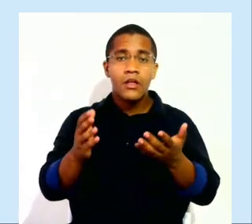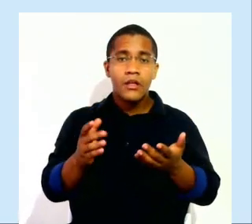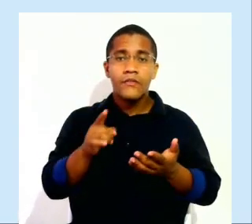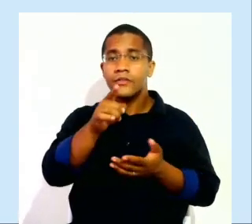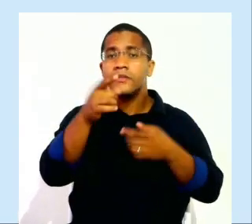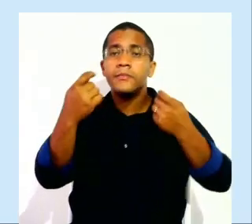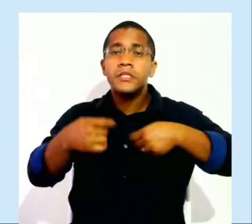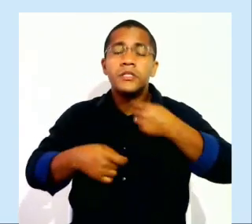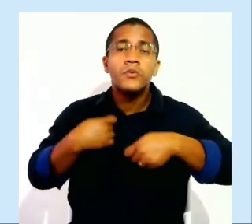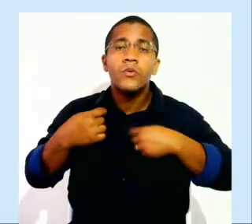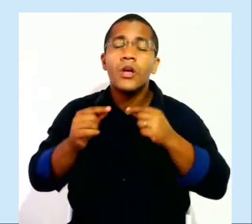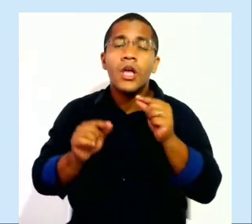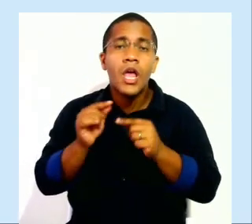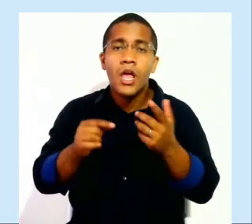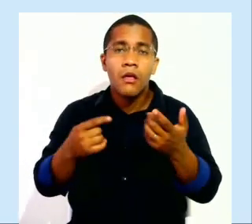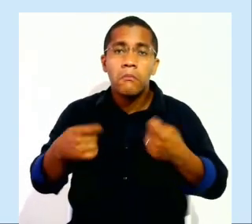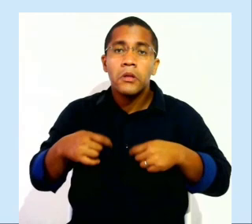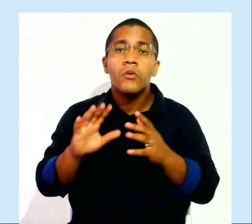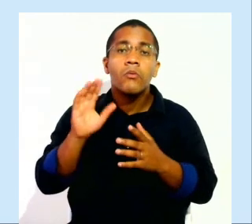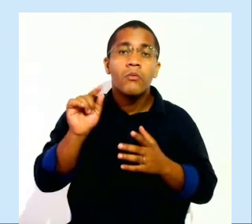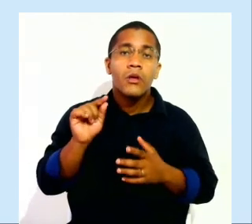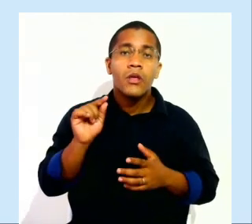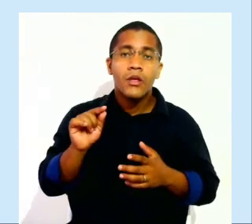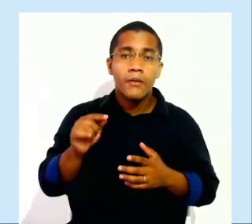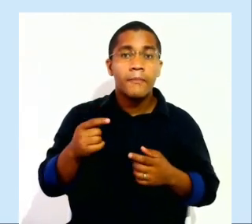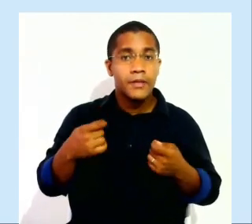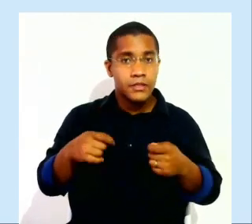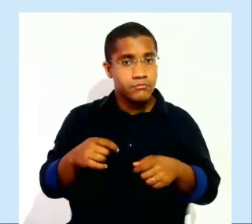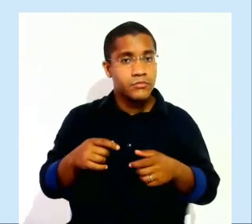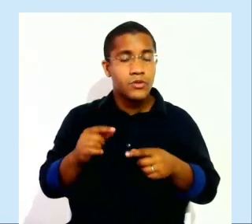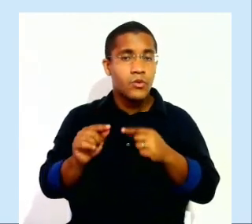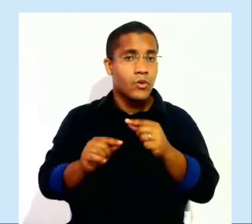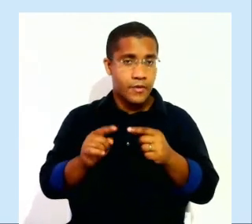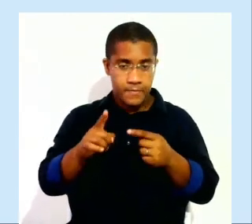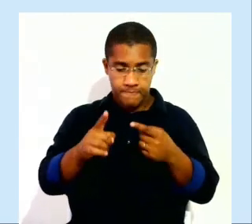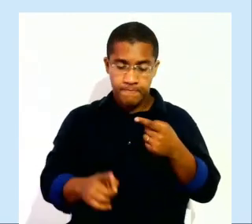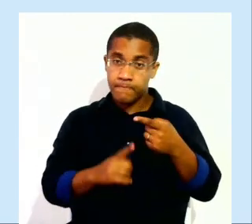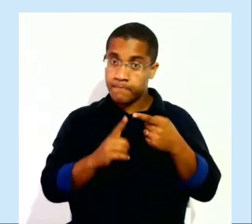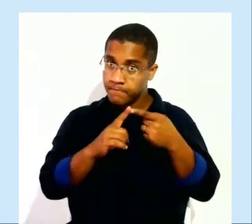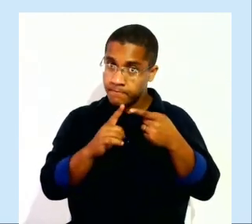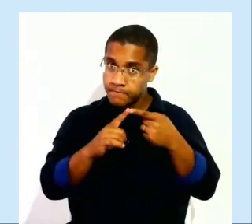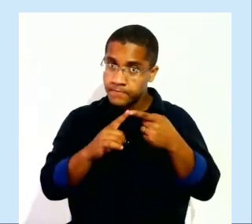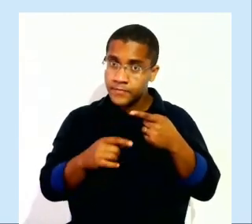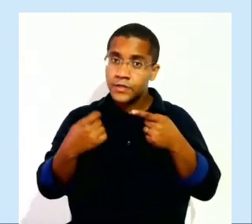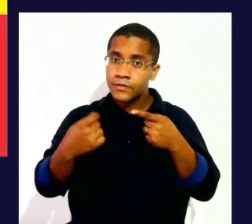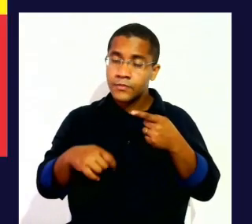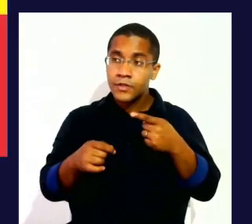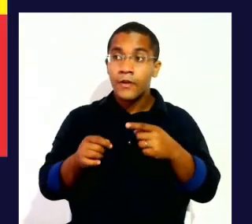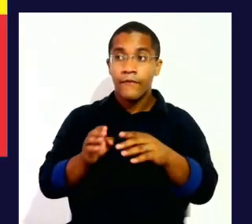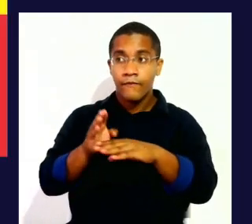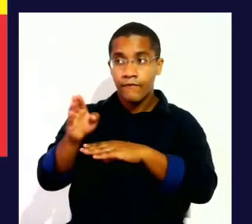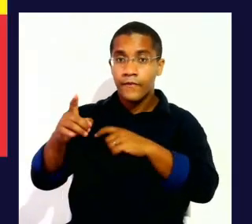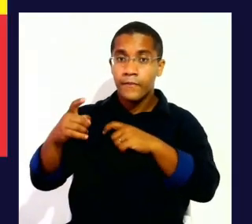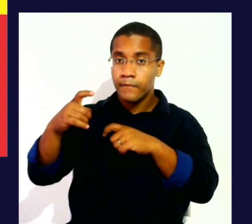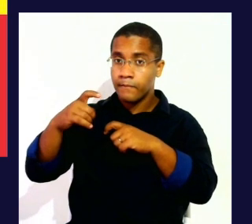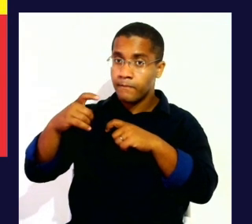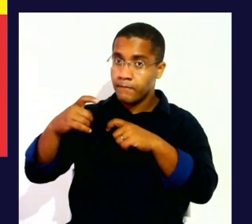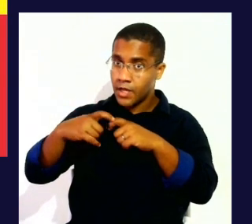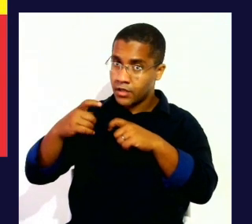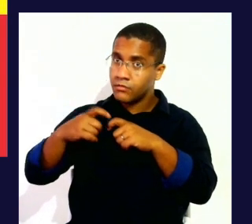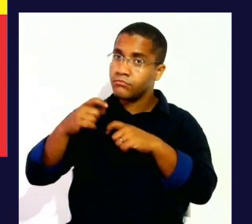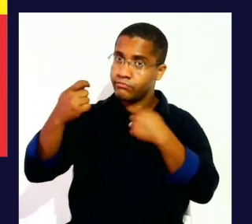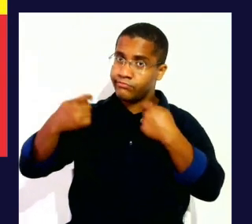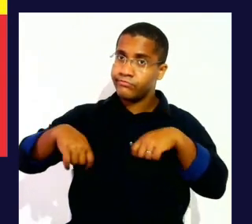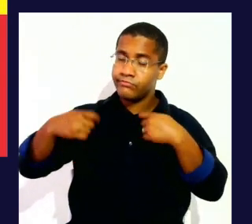tem que fazer alguns procedimentos, ter algumas condutas. A primeira conduta que você tem que ter